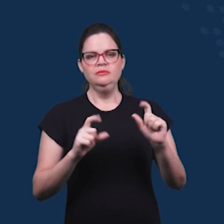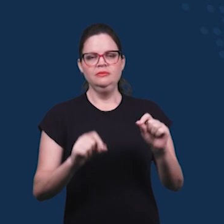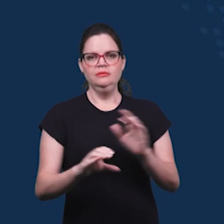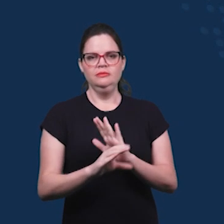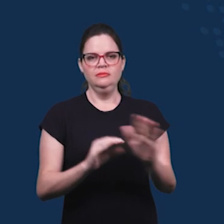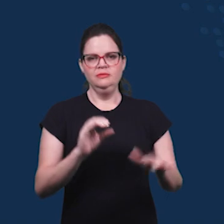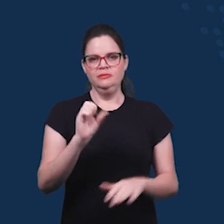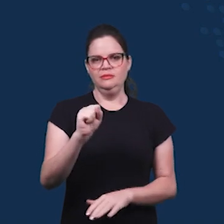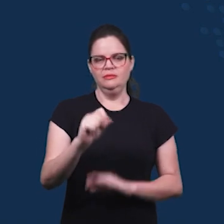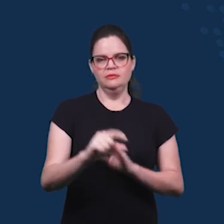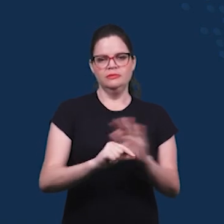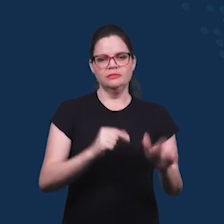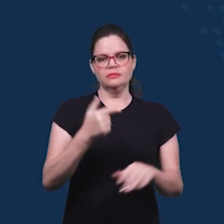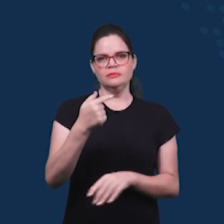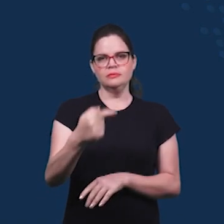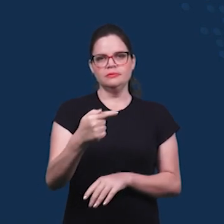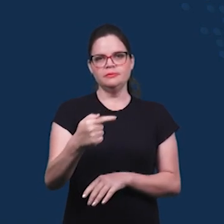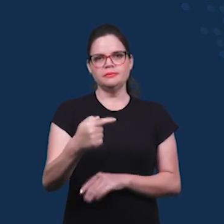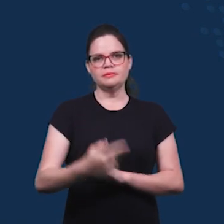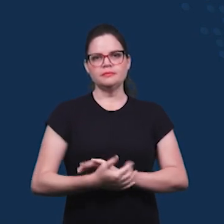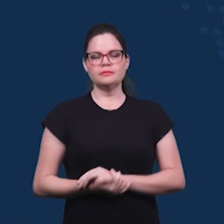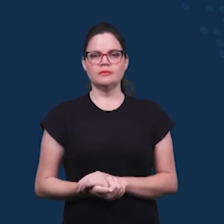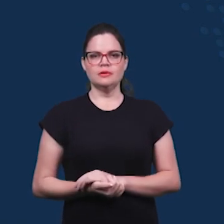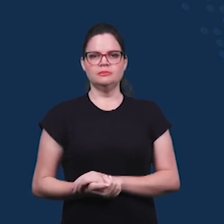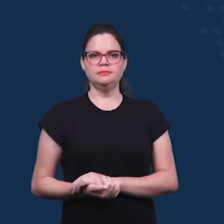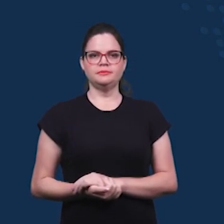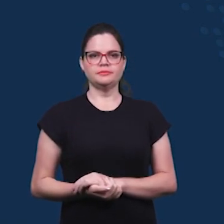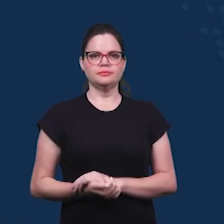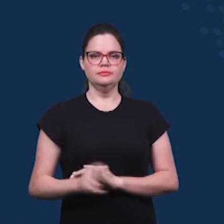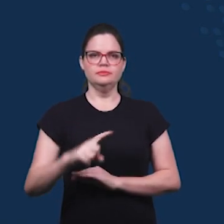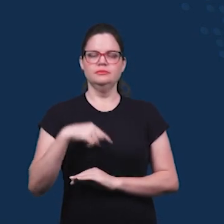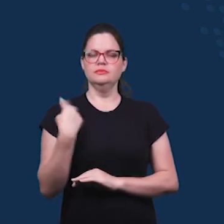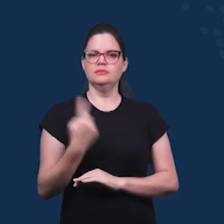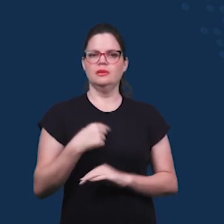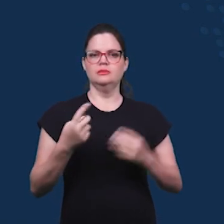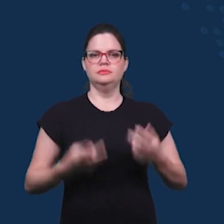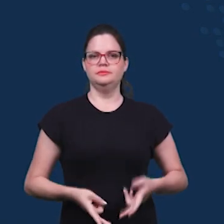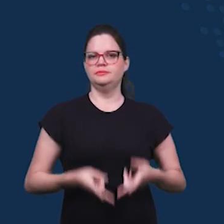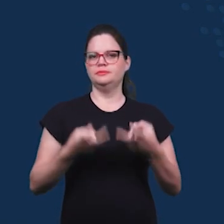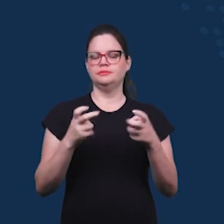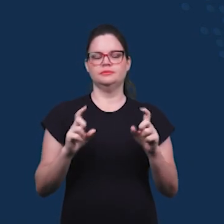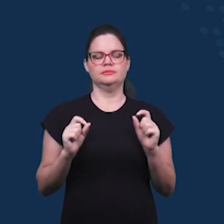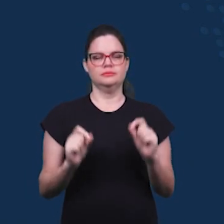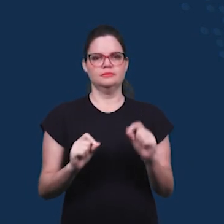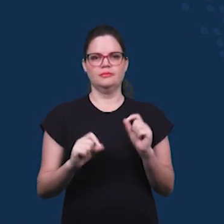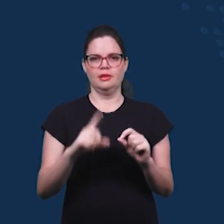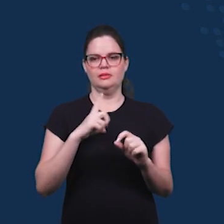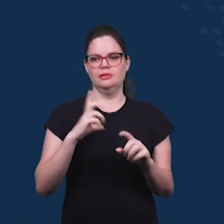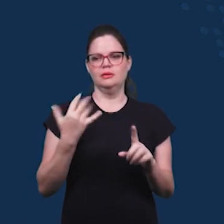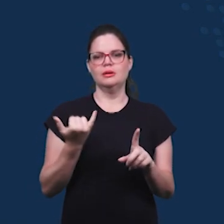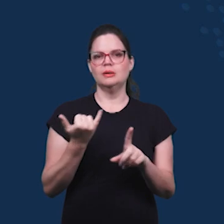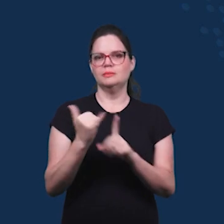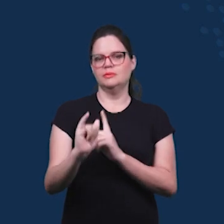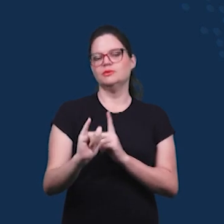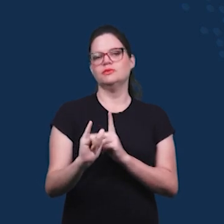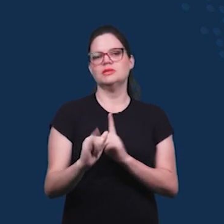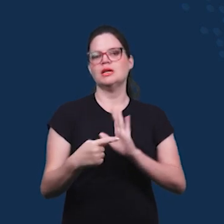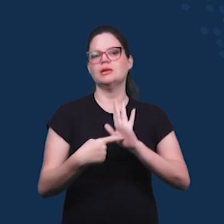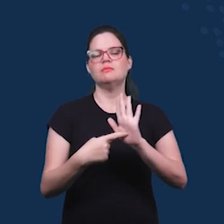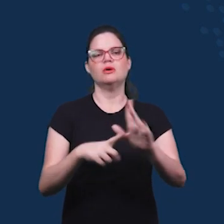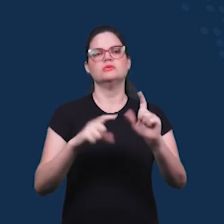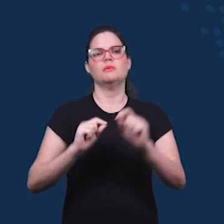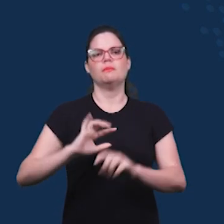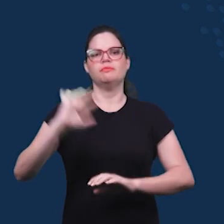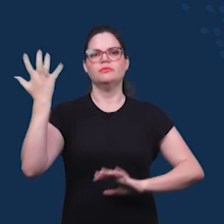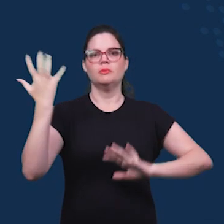no verso 7, nós vamos ver que há uma profecia, que são sinais na